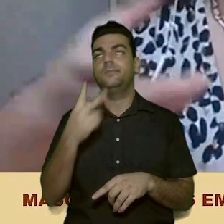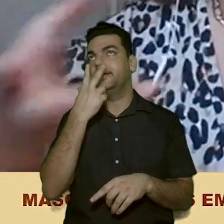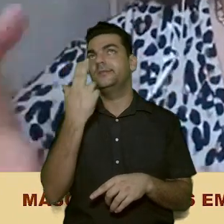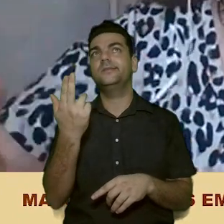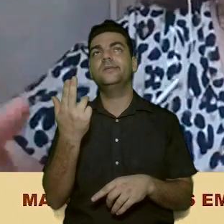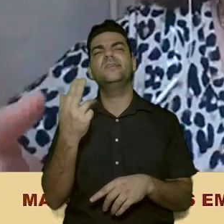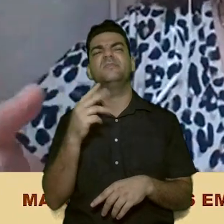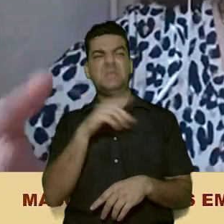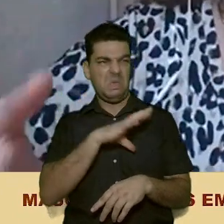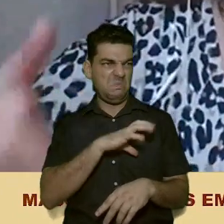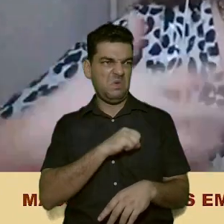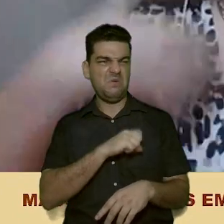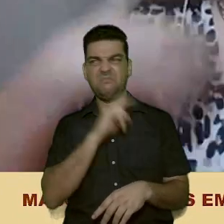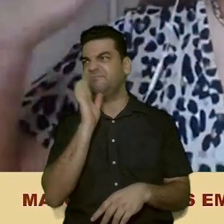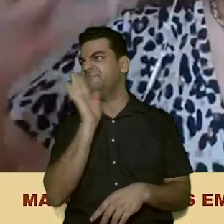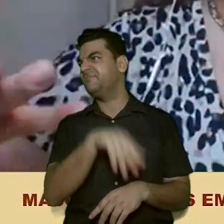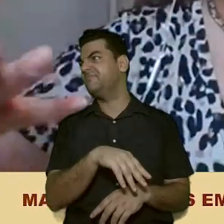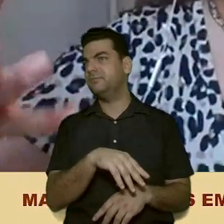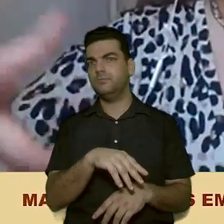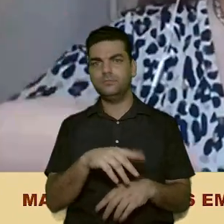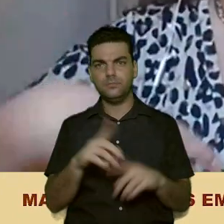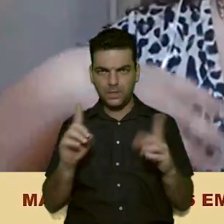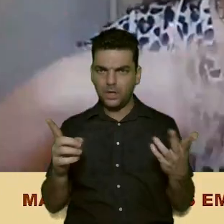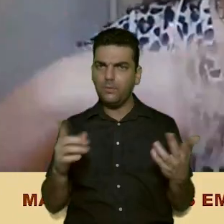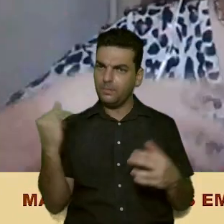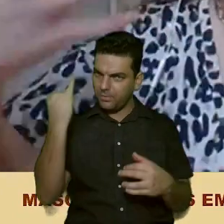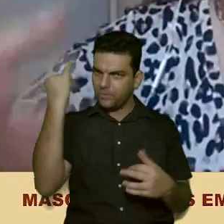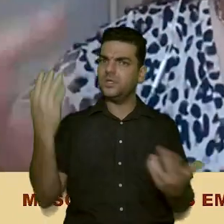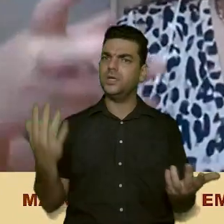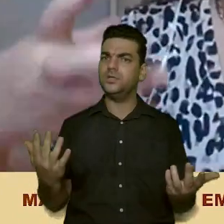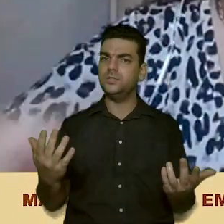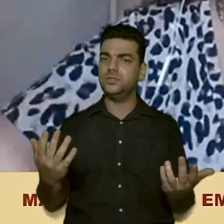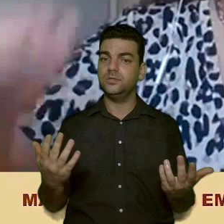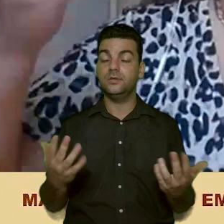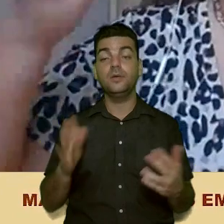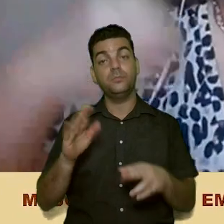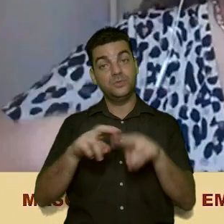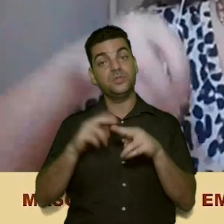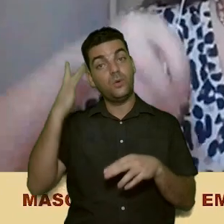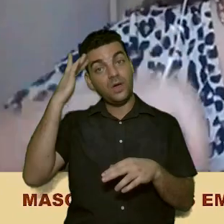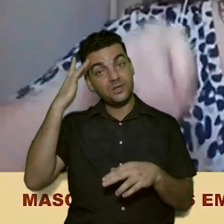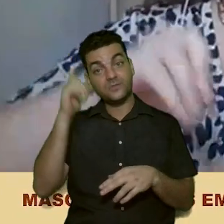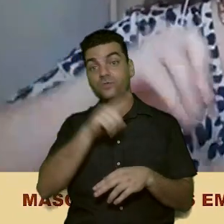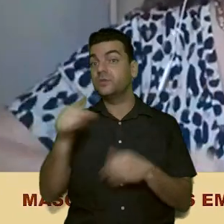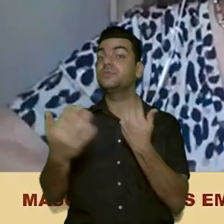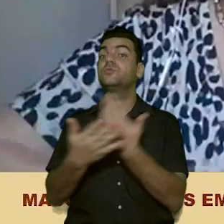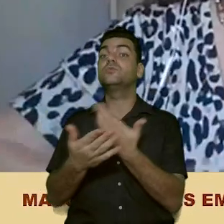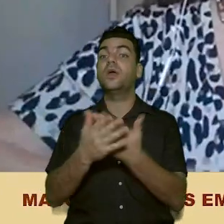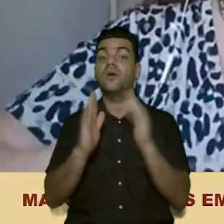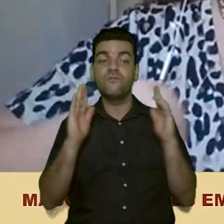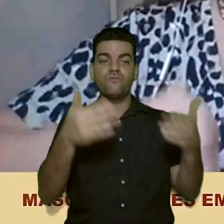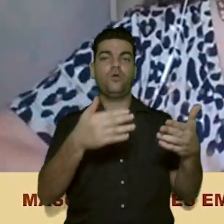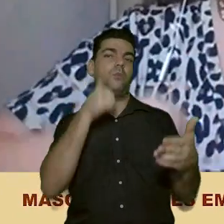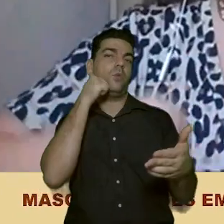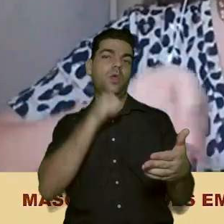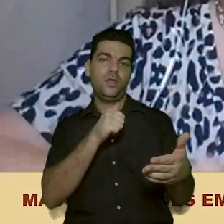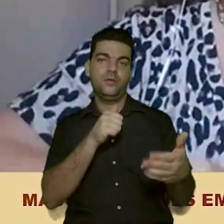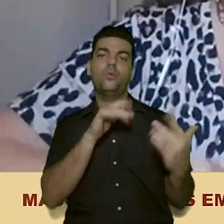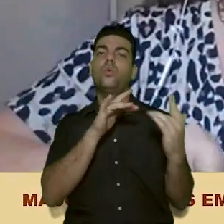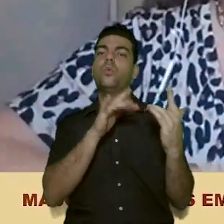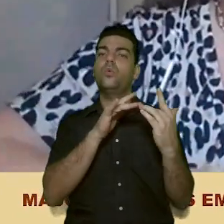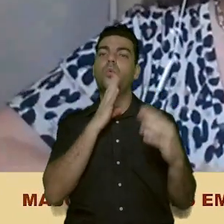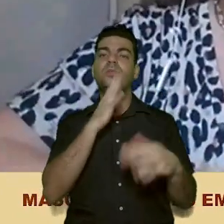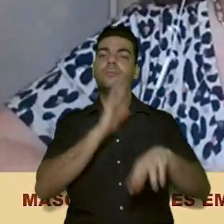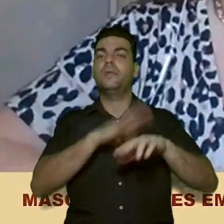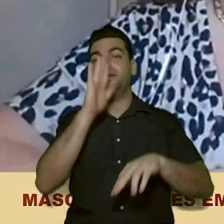com levianeidade. Então, eu gostaria de deixar aqui, para mim, os homens precisam estudar mais das mulheres, conhecerem mais